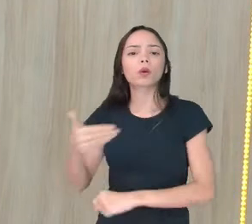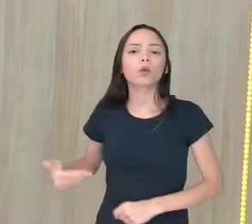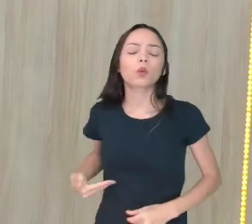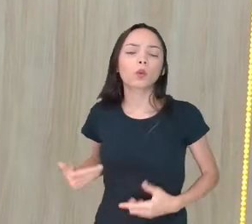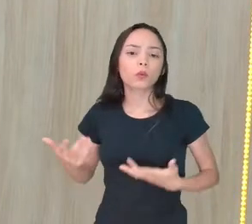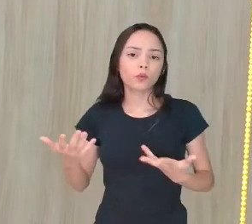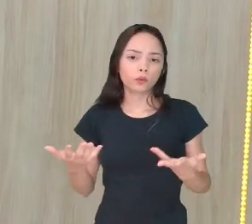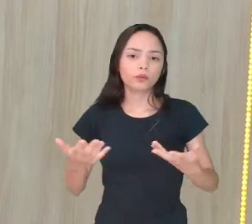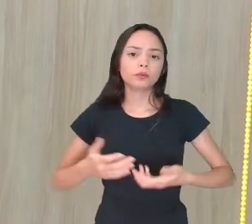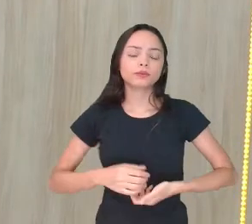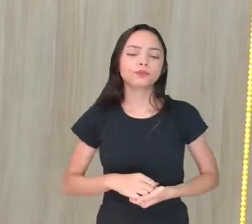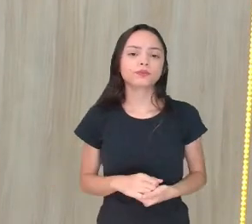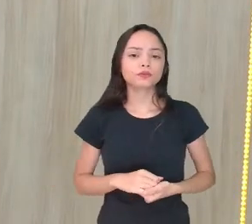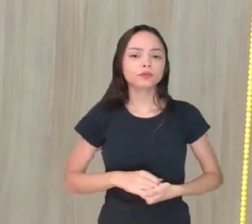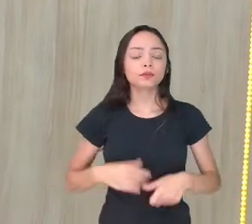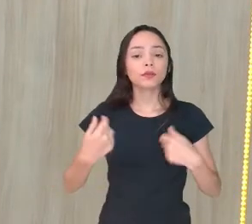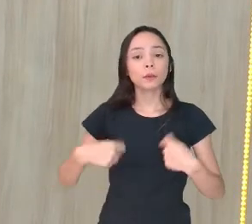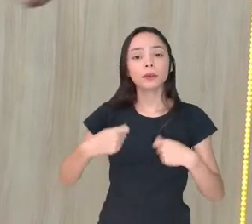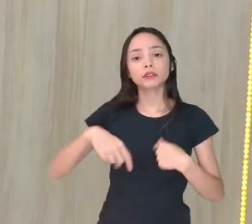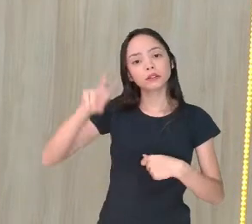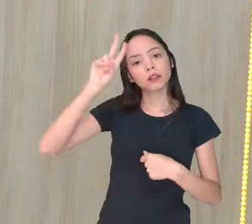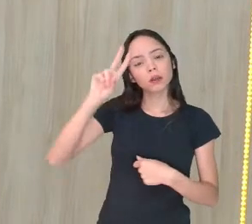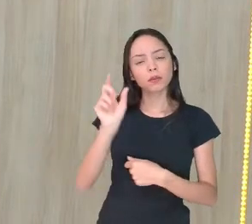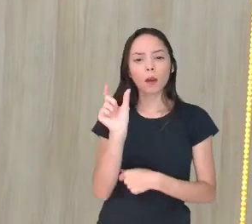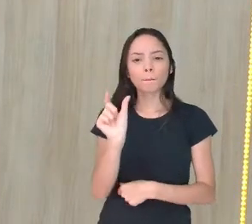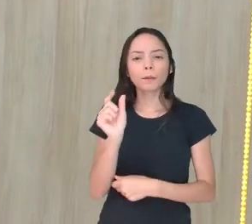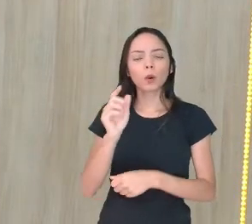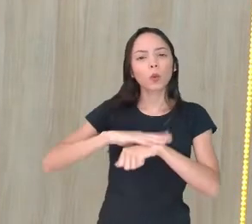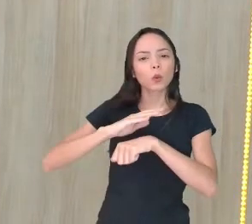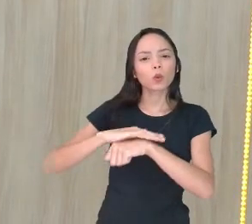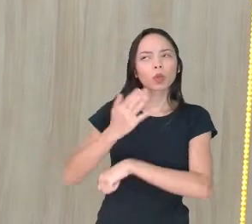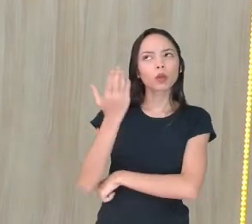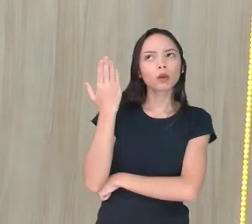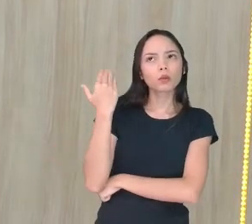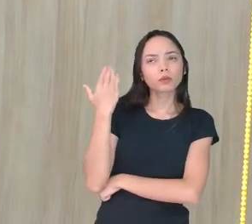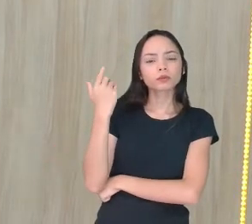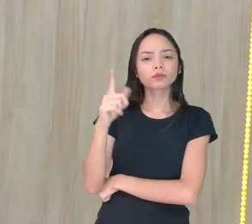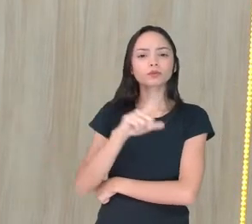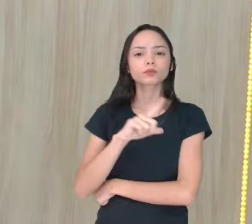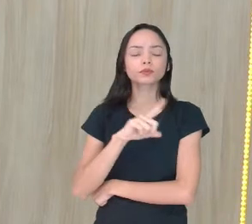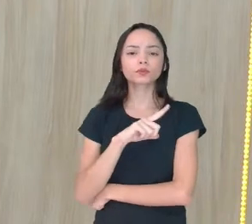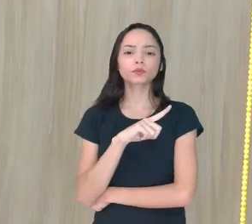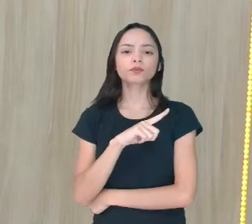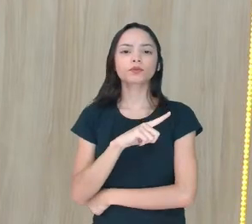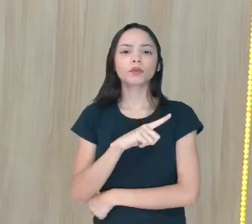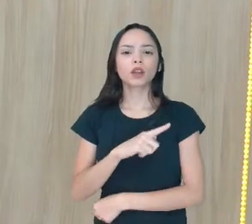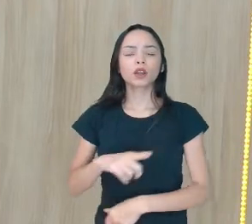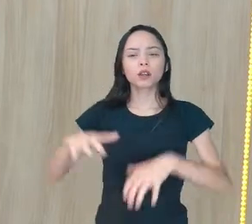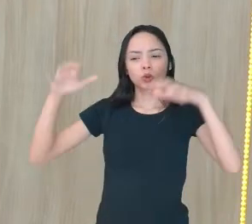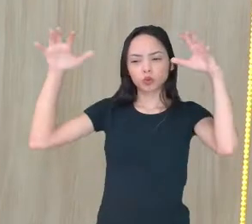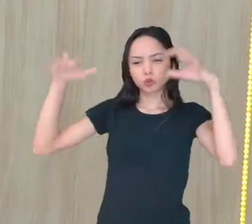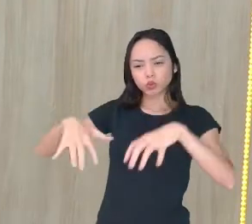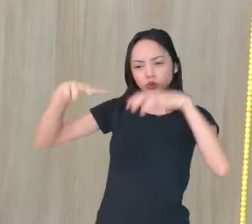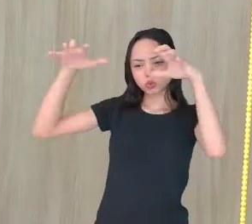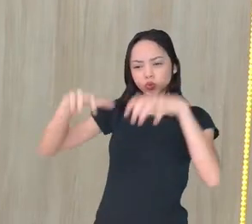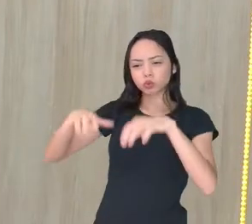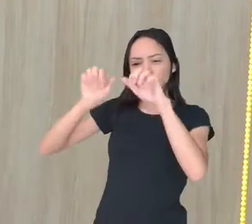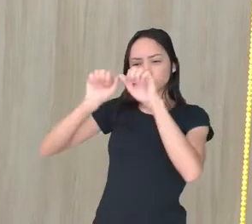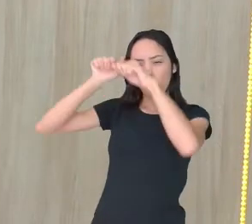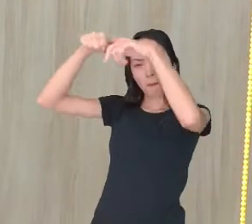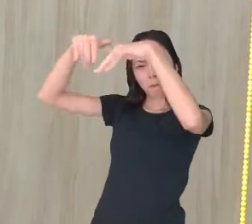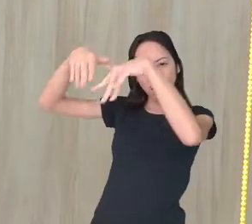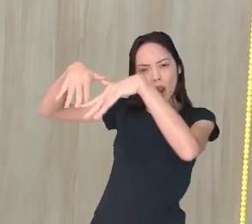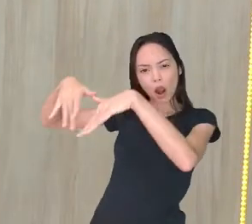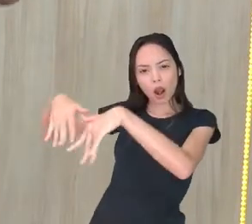A gente deve lembrar, há pouco tempo a gente teve a tragédia em virtude, né, das chuvas, né?